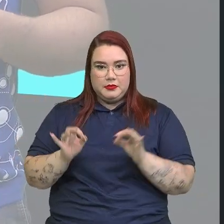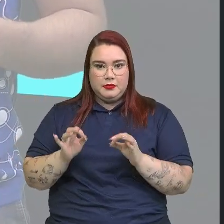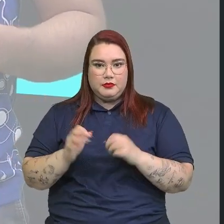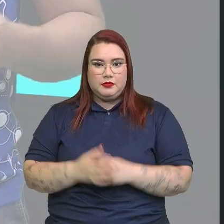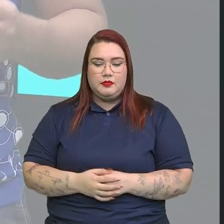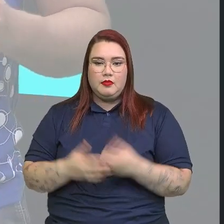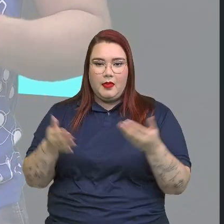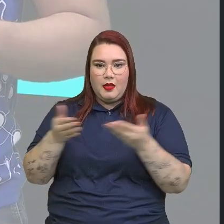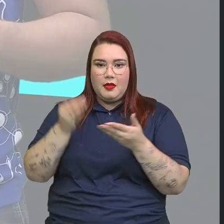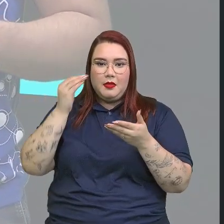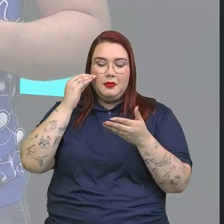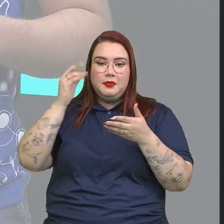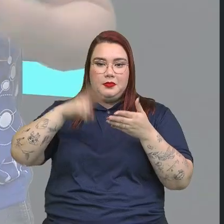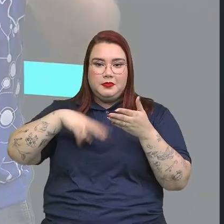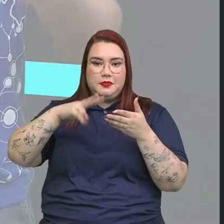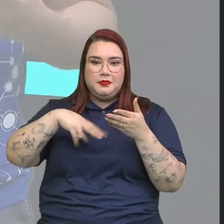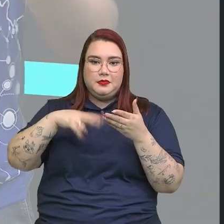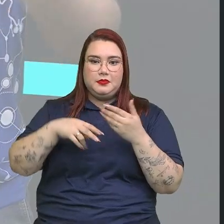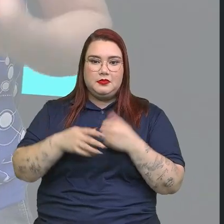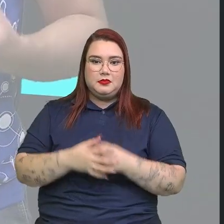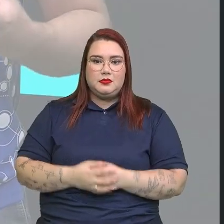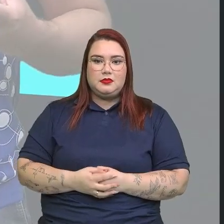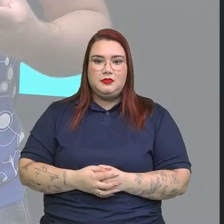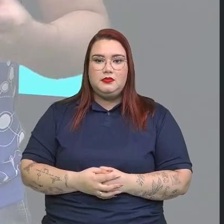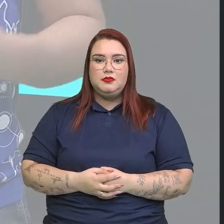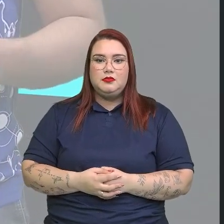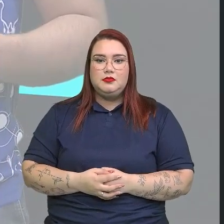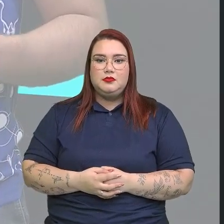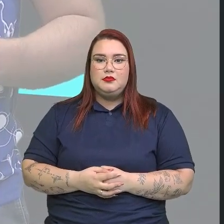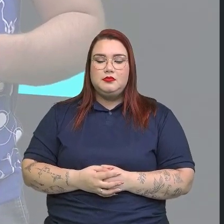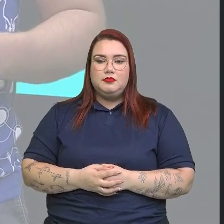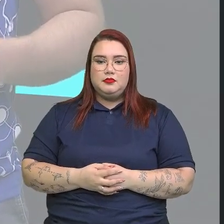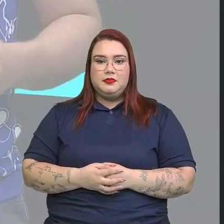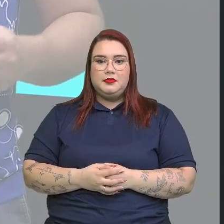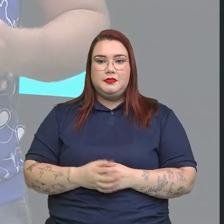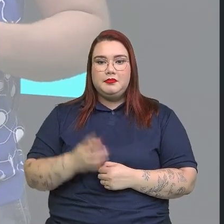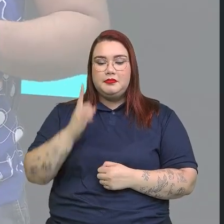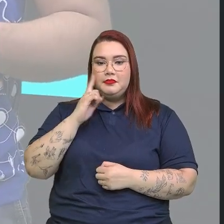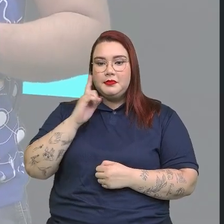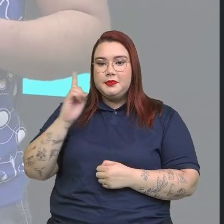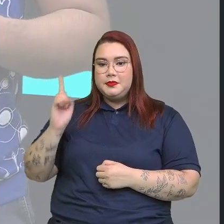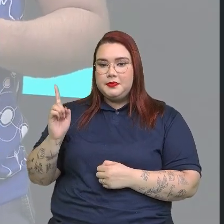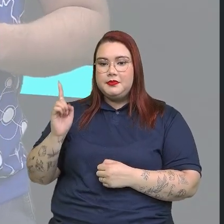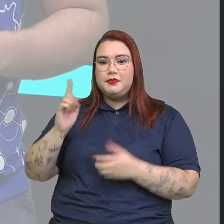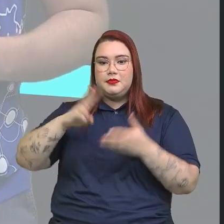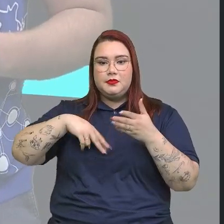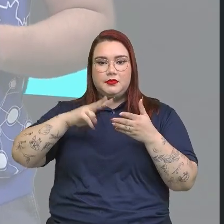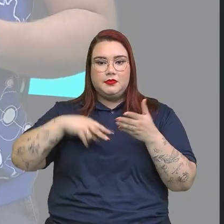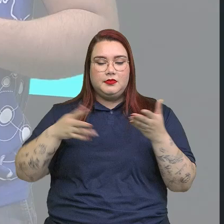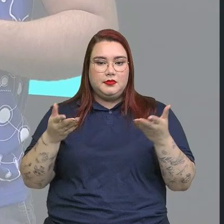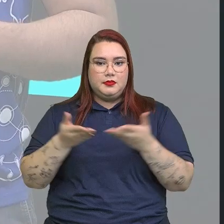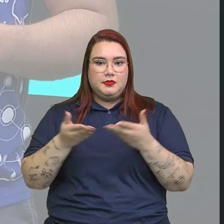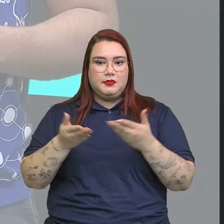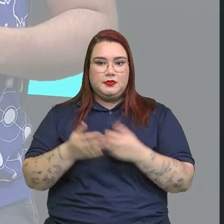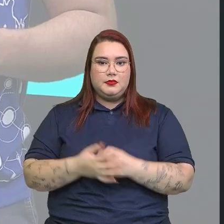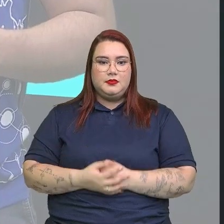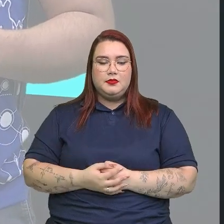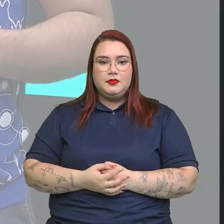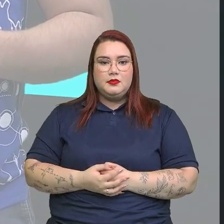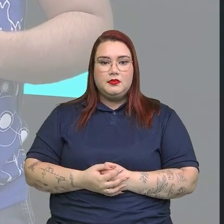Então vamos ler um trechinho da obra de Macabeia, certo? A Hora da Estrela. Acompanhem comigo aqui a leitura do